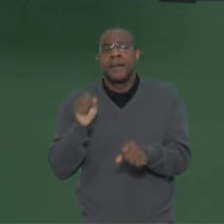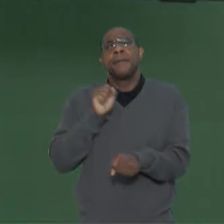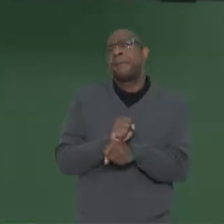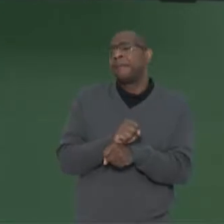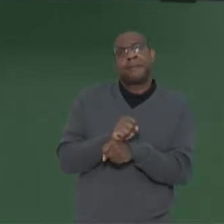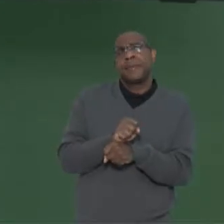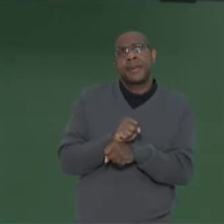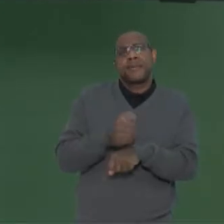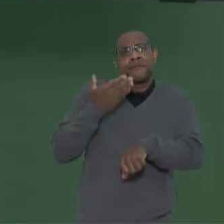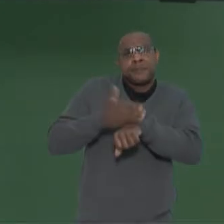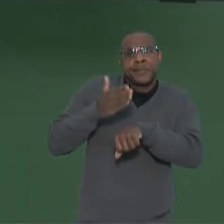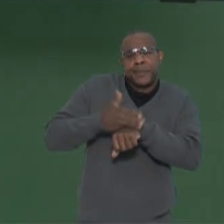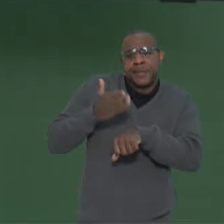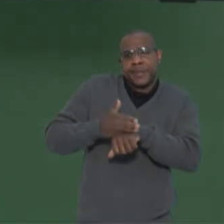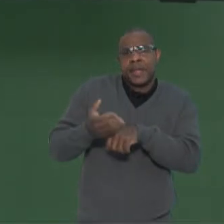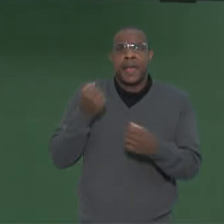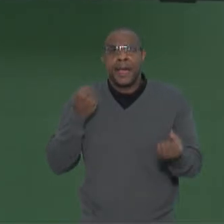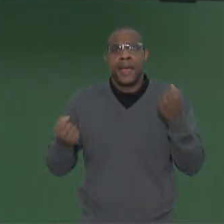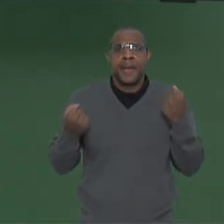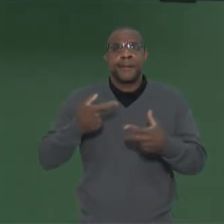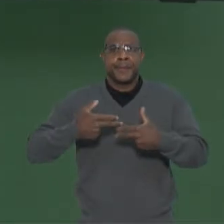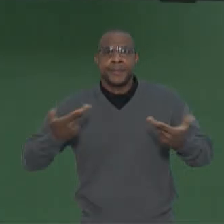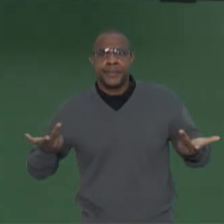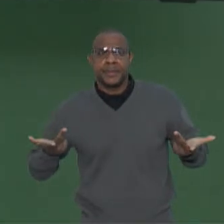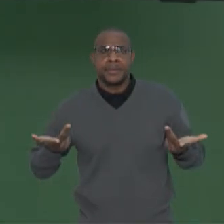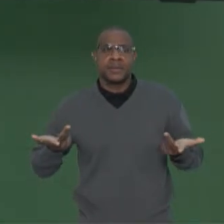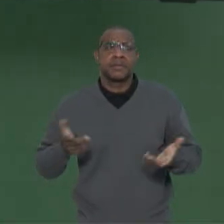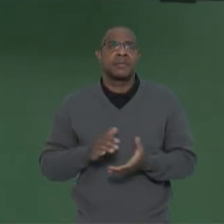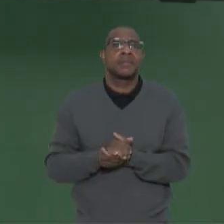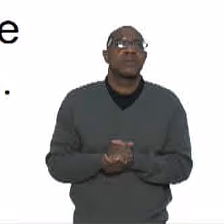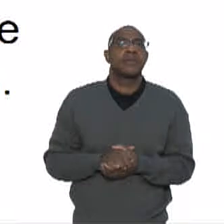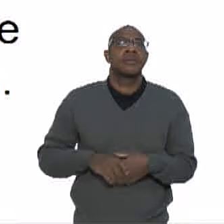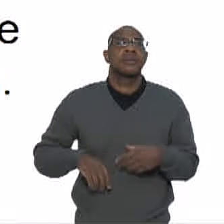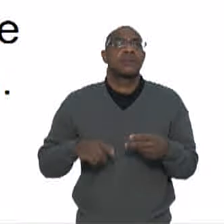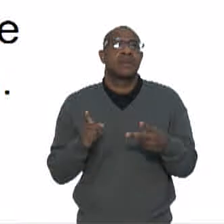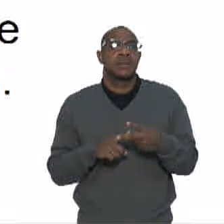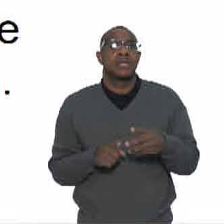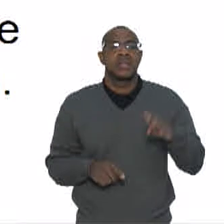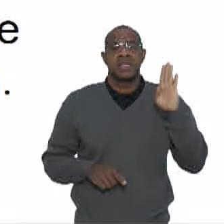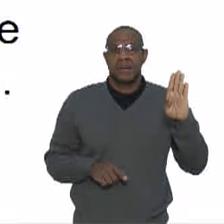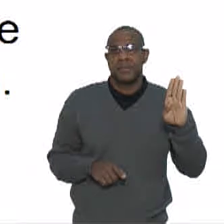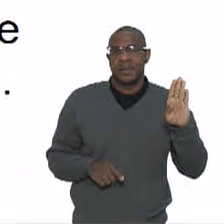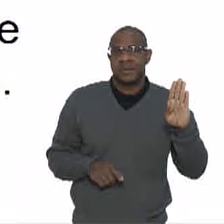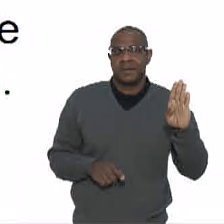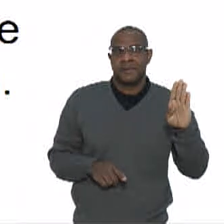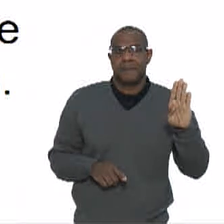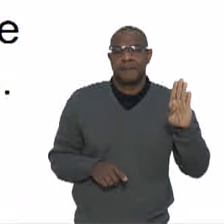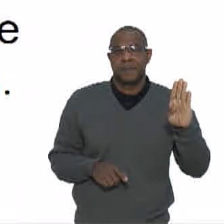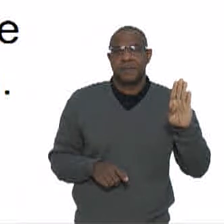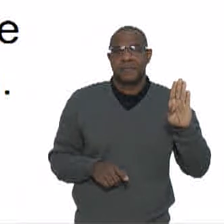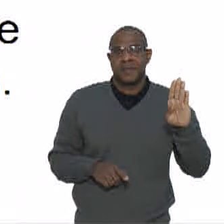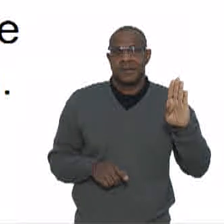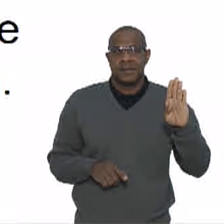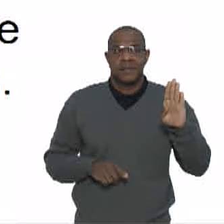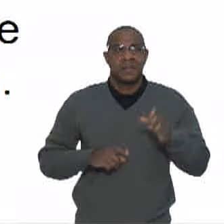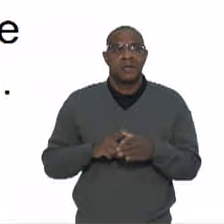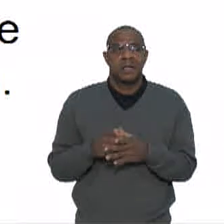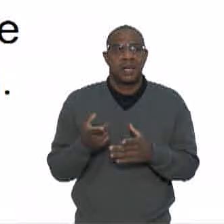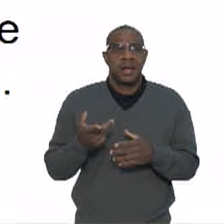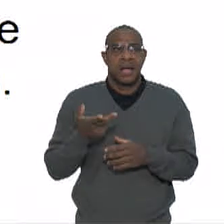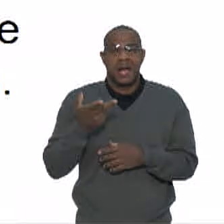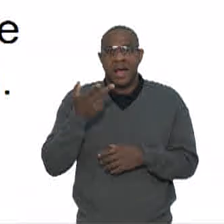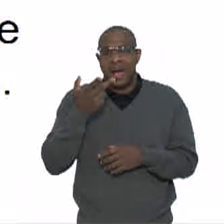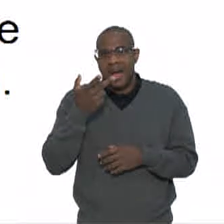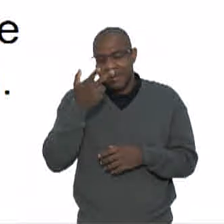os exercícios. E a letra B, quando fala, né, as pessoas se quedem em casa solamente mirando as atividades, ou seja,